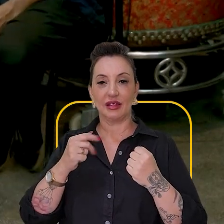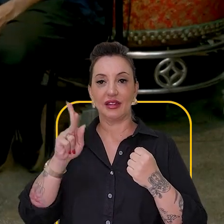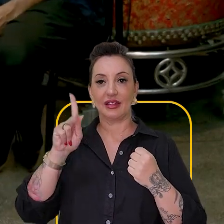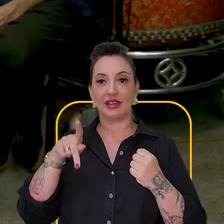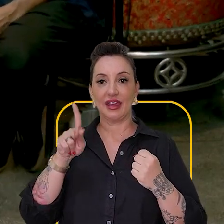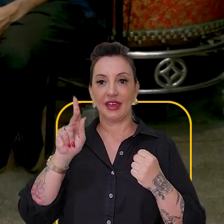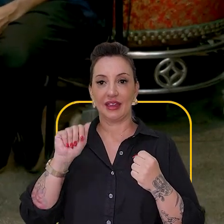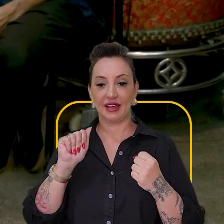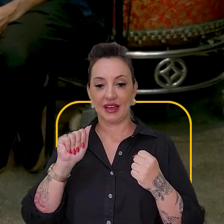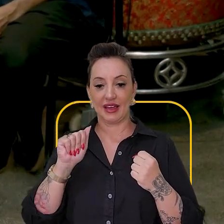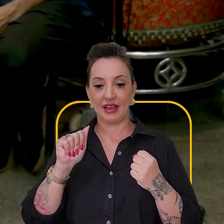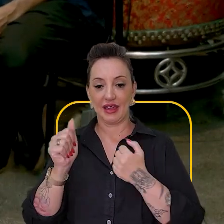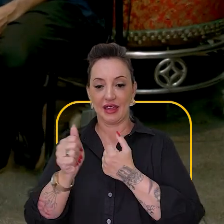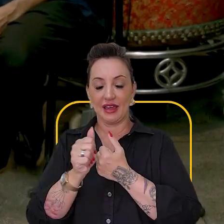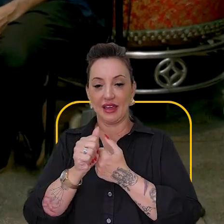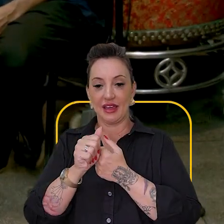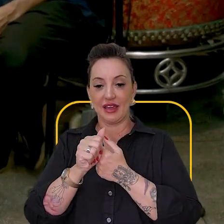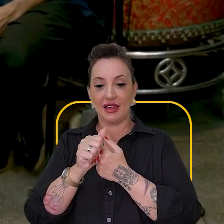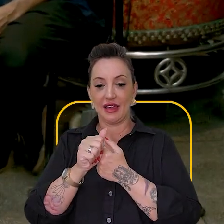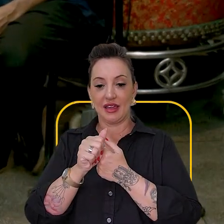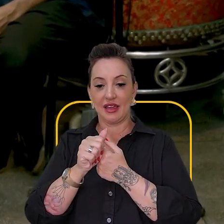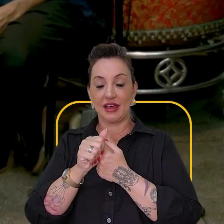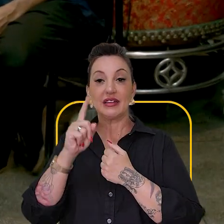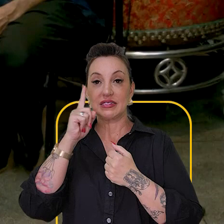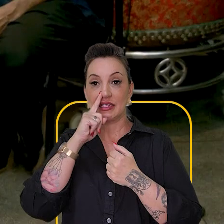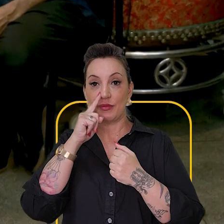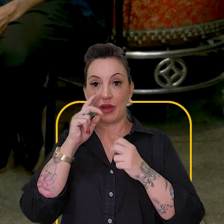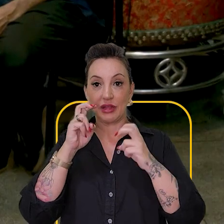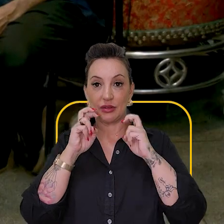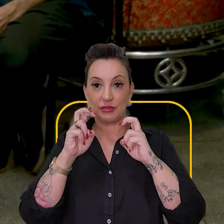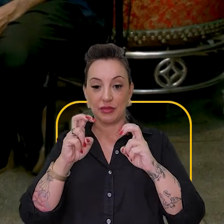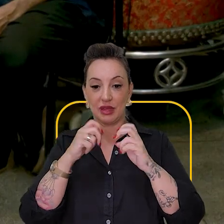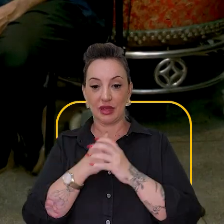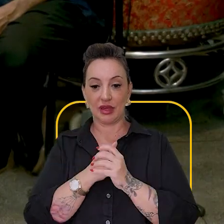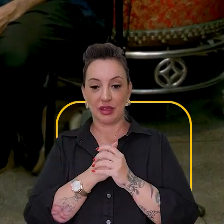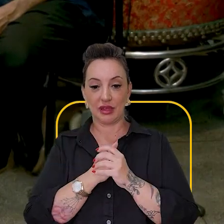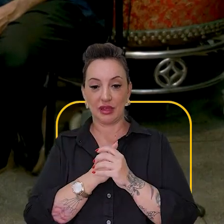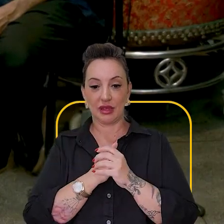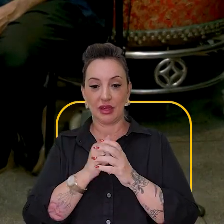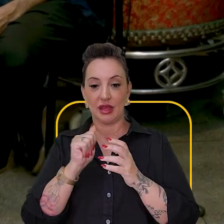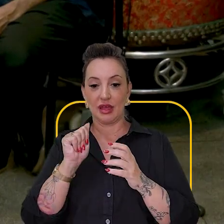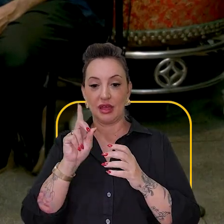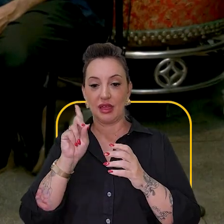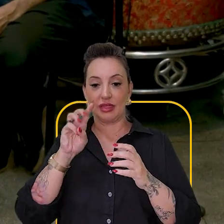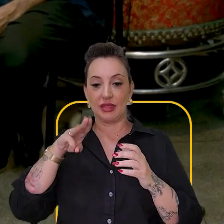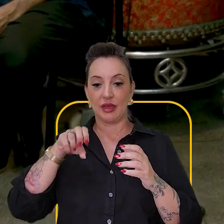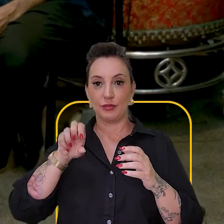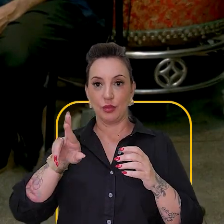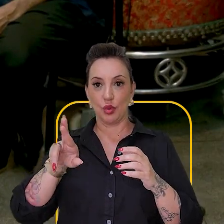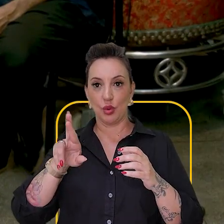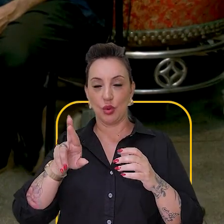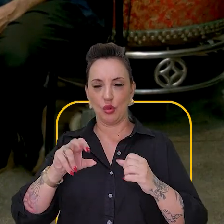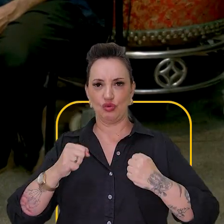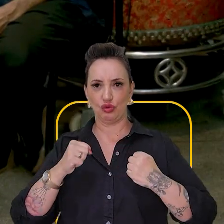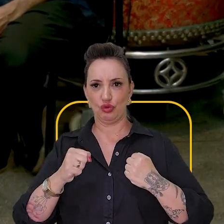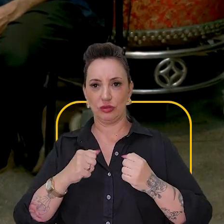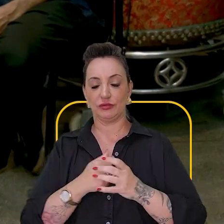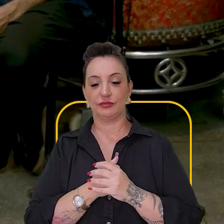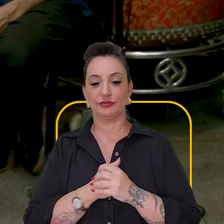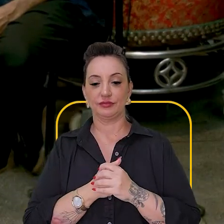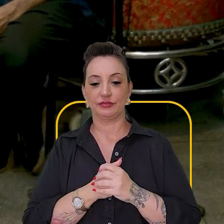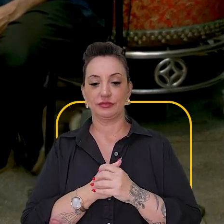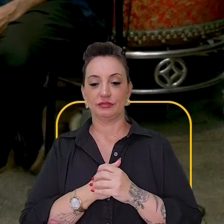cai que era pertinho da estação São Bento do metrô o professor lá chamava ademor era um monstro de